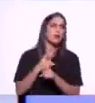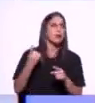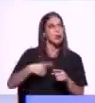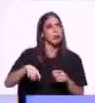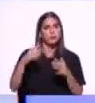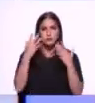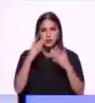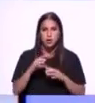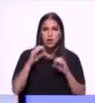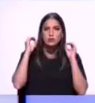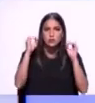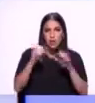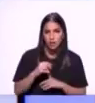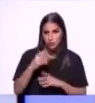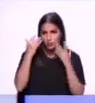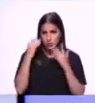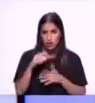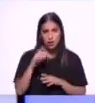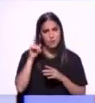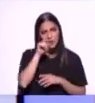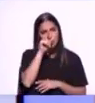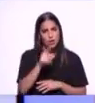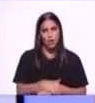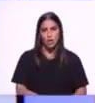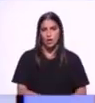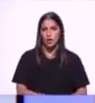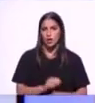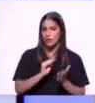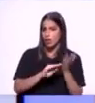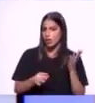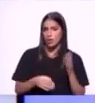informação. Não têm nada, é mentira. Não têm informação nenhuma e inventam.